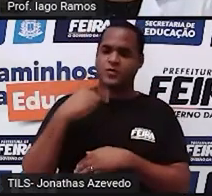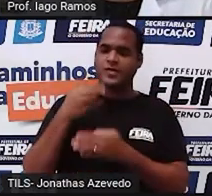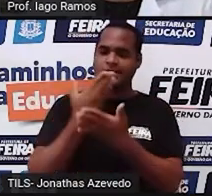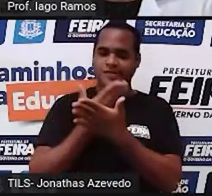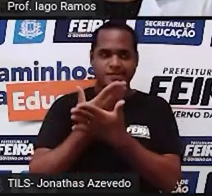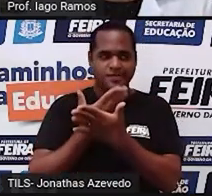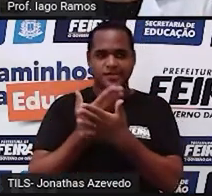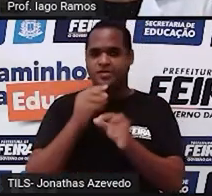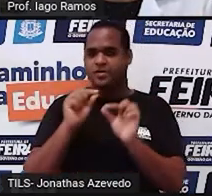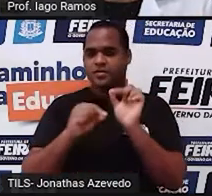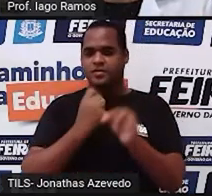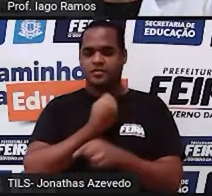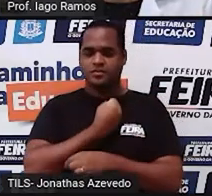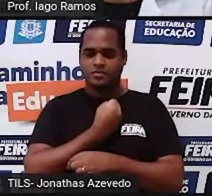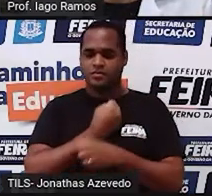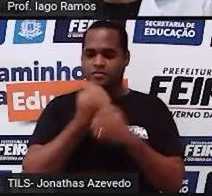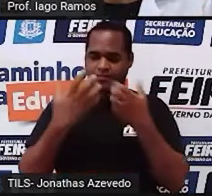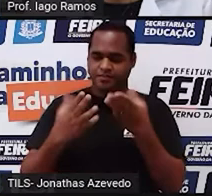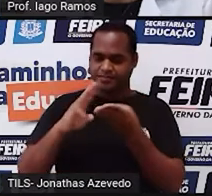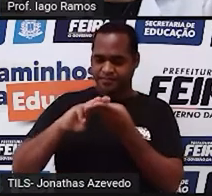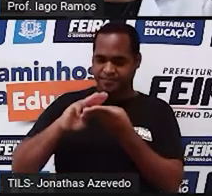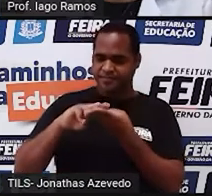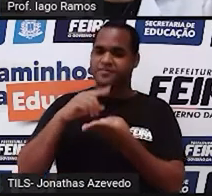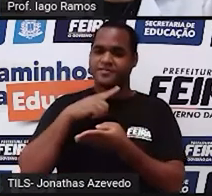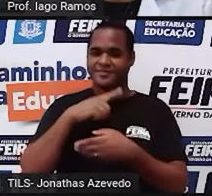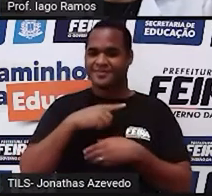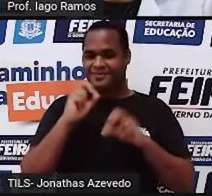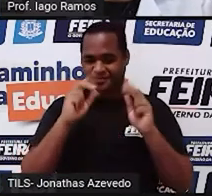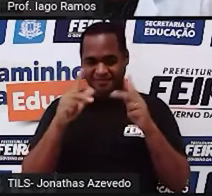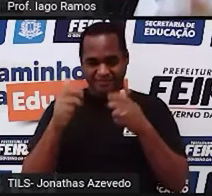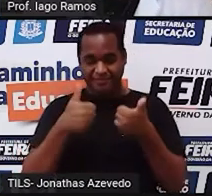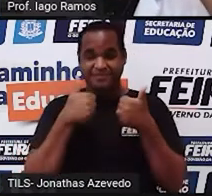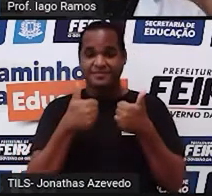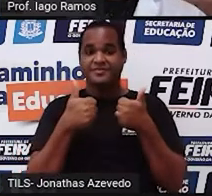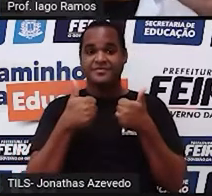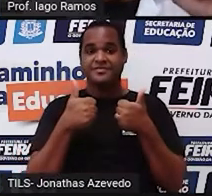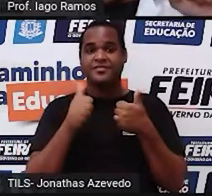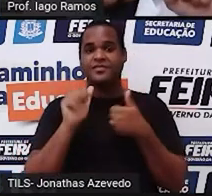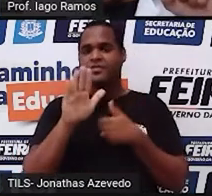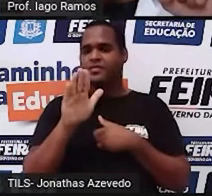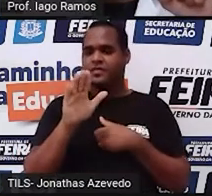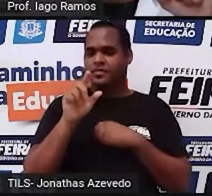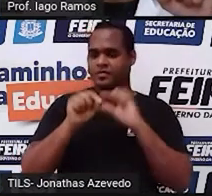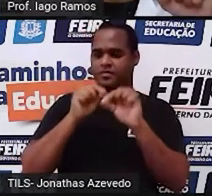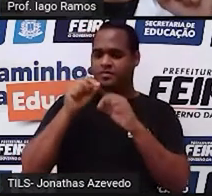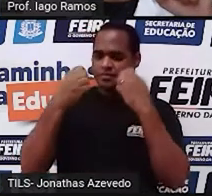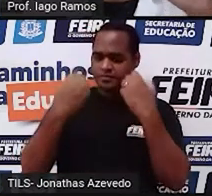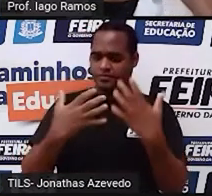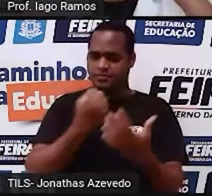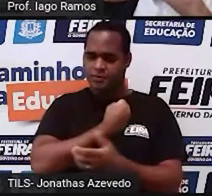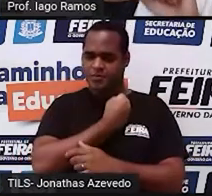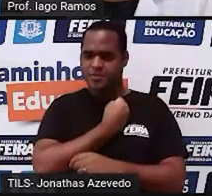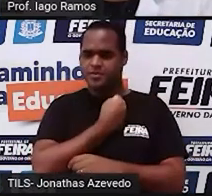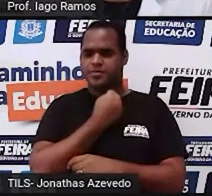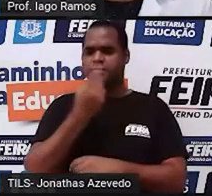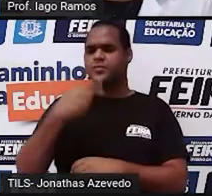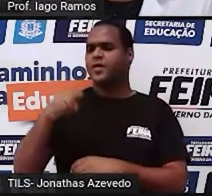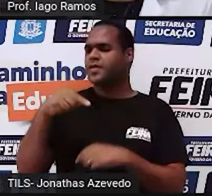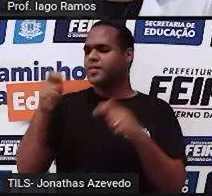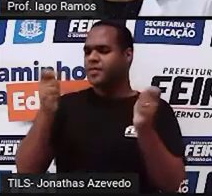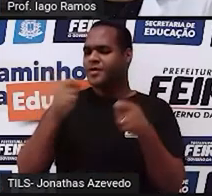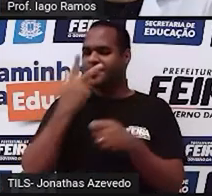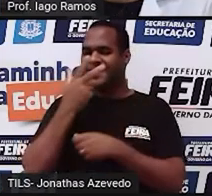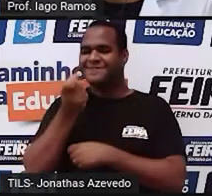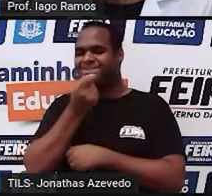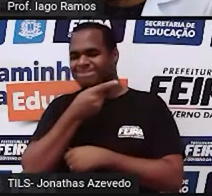está estudando número o tempo todo na matemática né Beleza mas tem um lado dos números é que eles podem ser